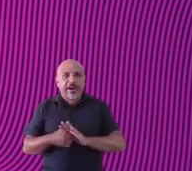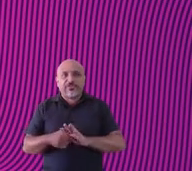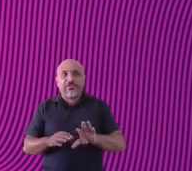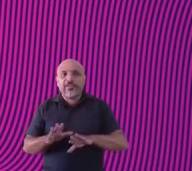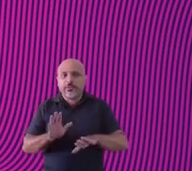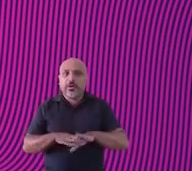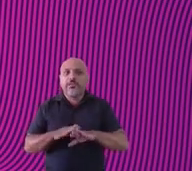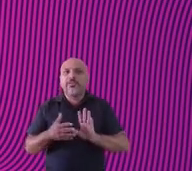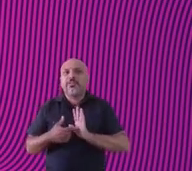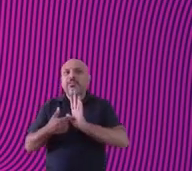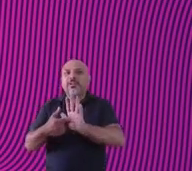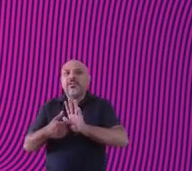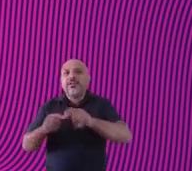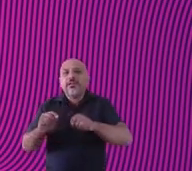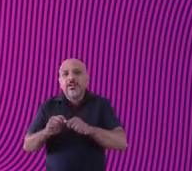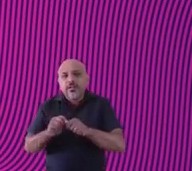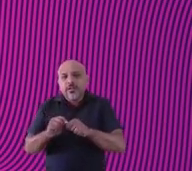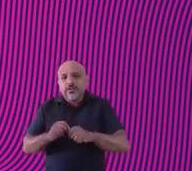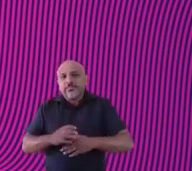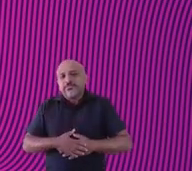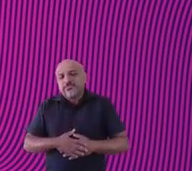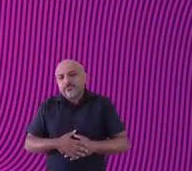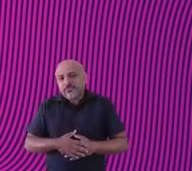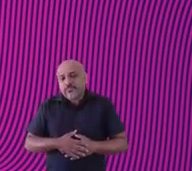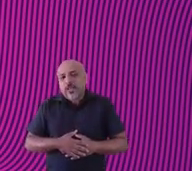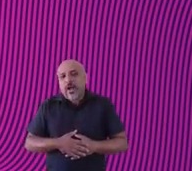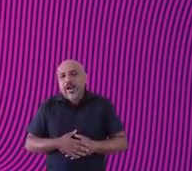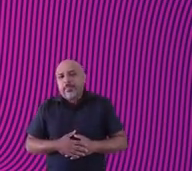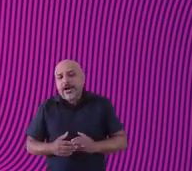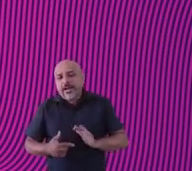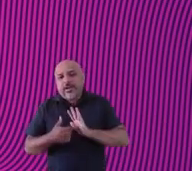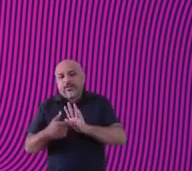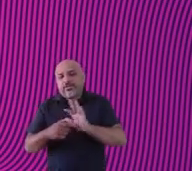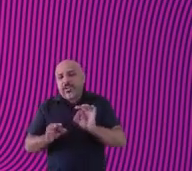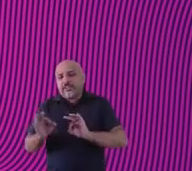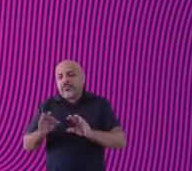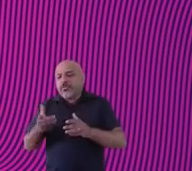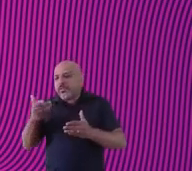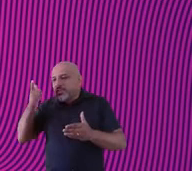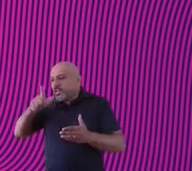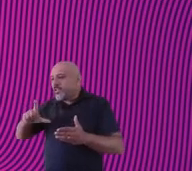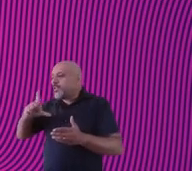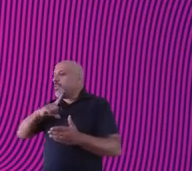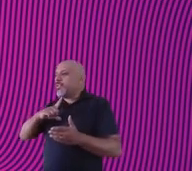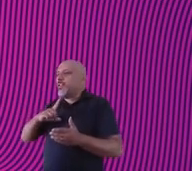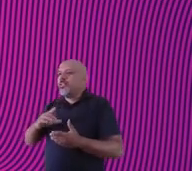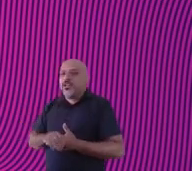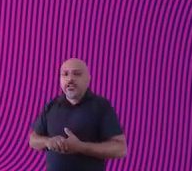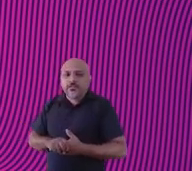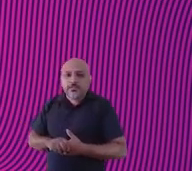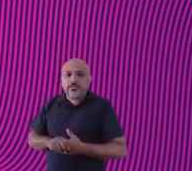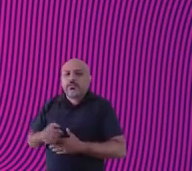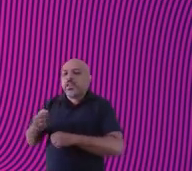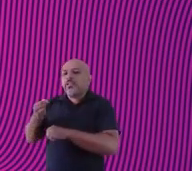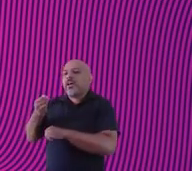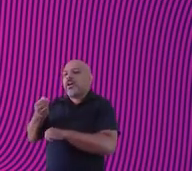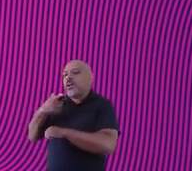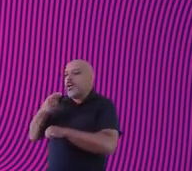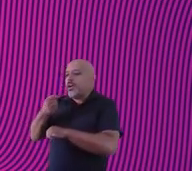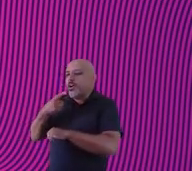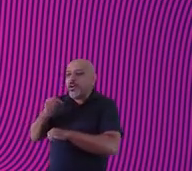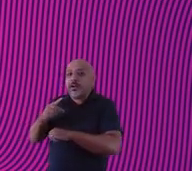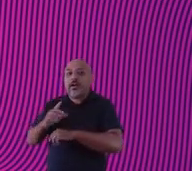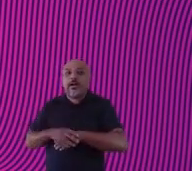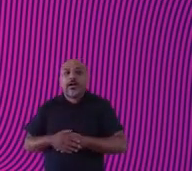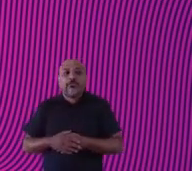um pouco mas algumas indicações e vai ter é a o imunomodulador então assim